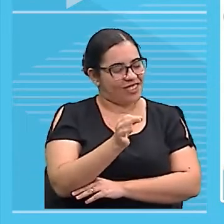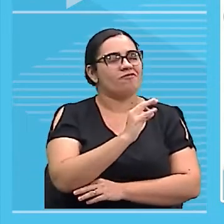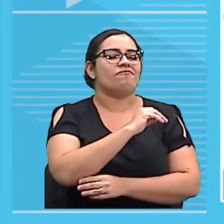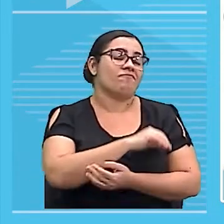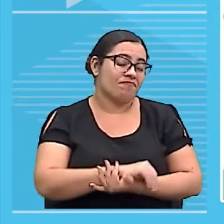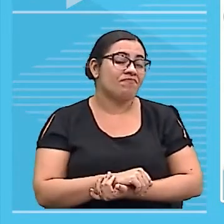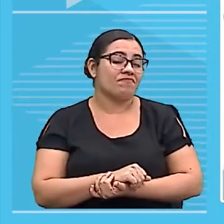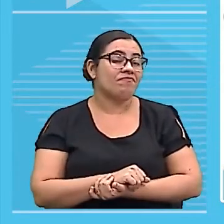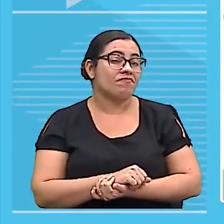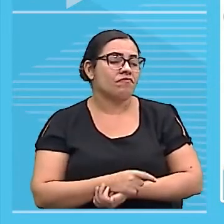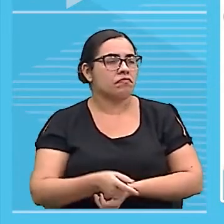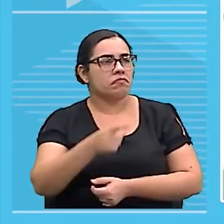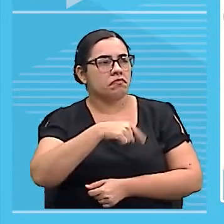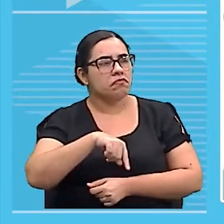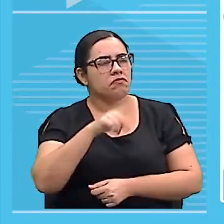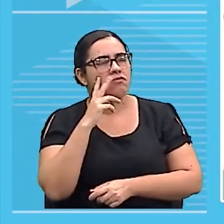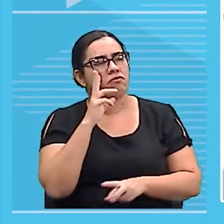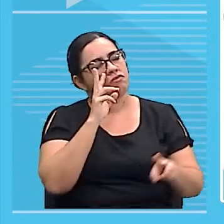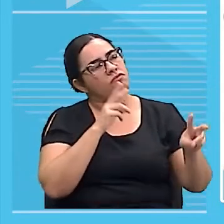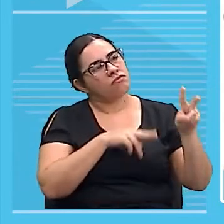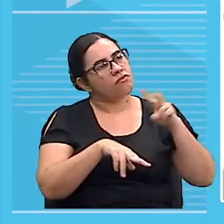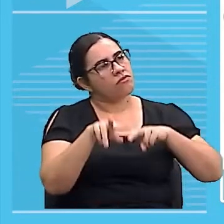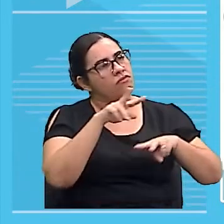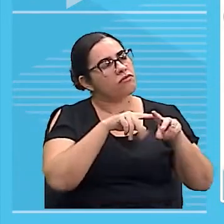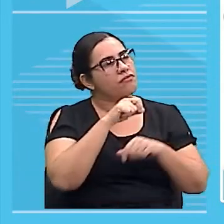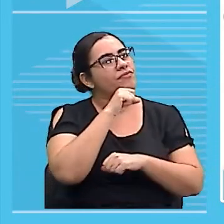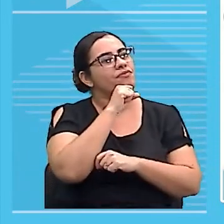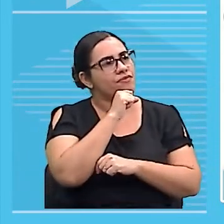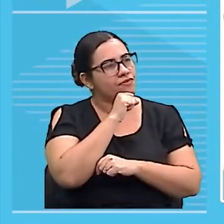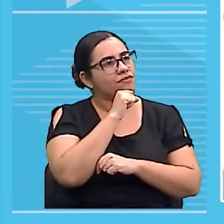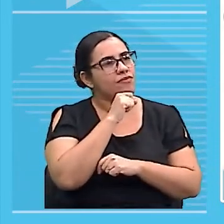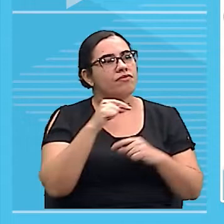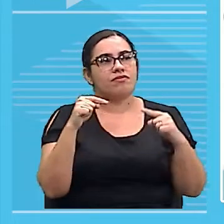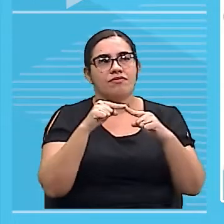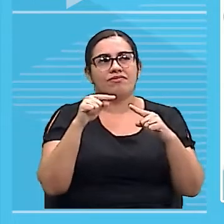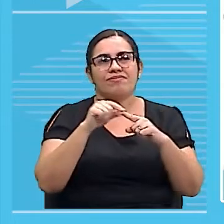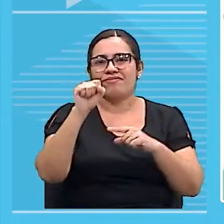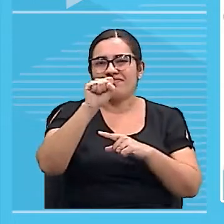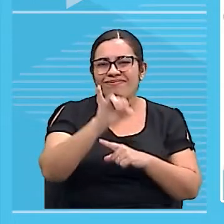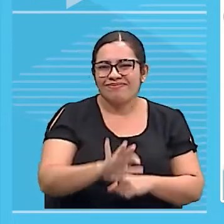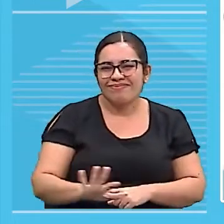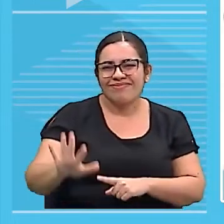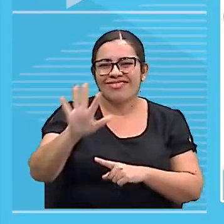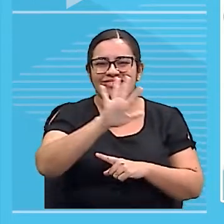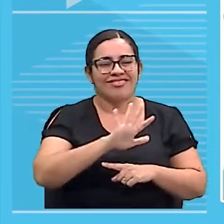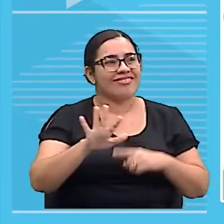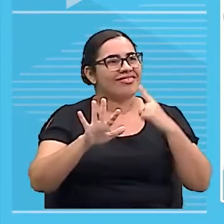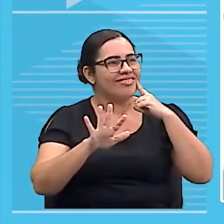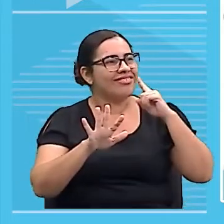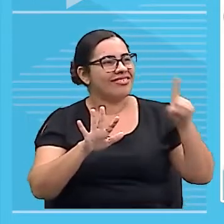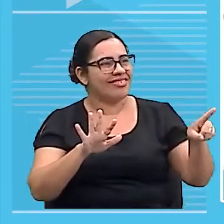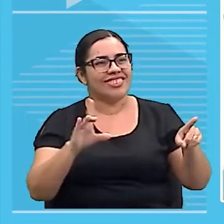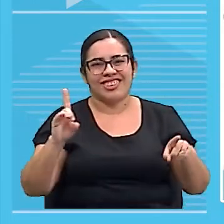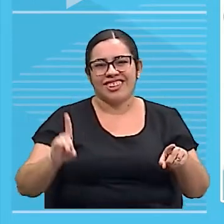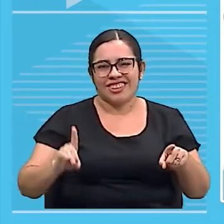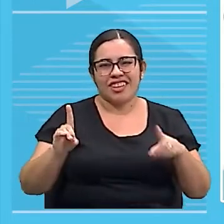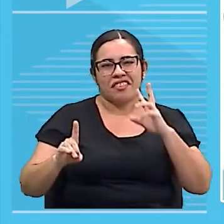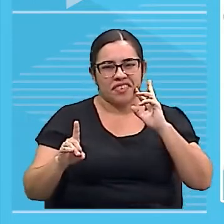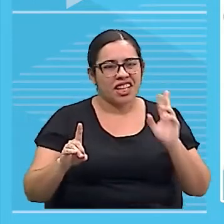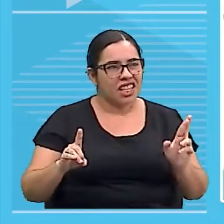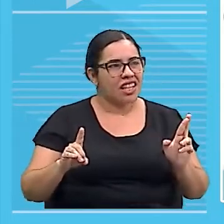e aqui a gente observa essa sequência na imagenzinha da direita